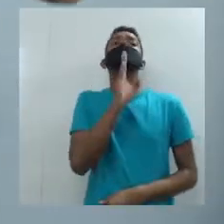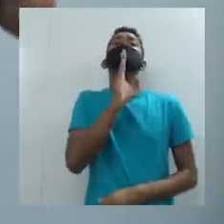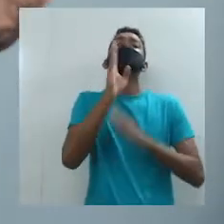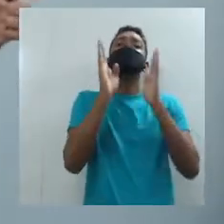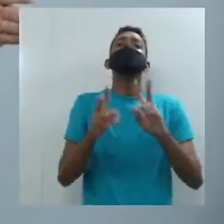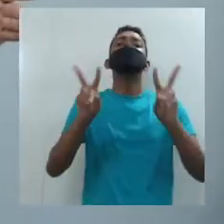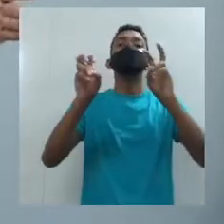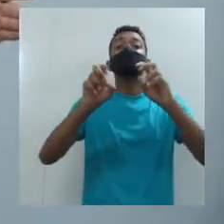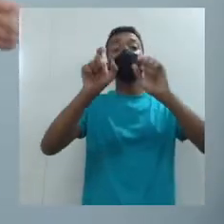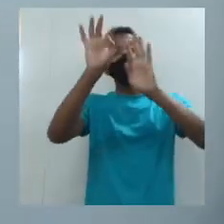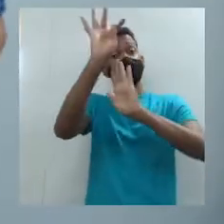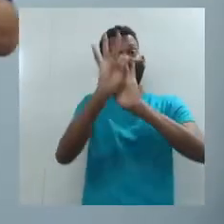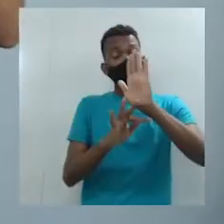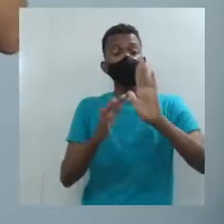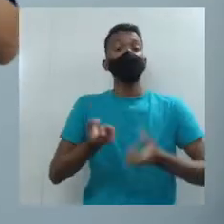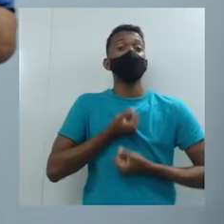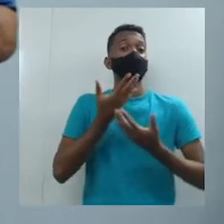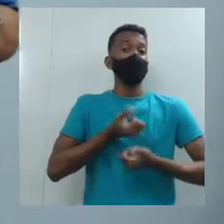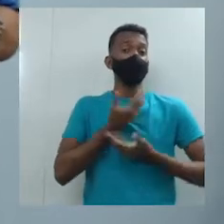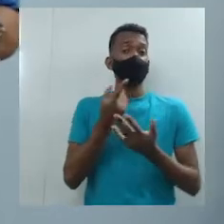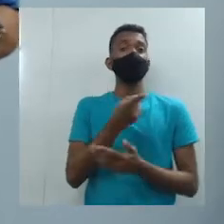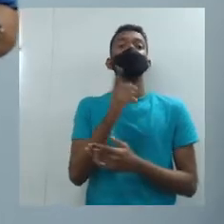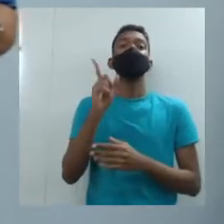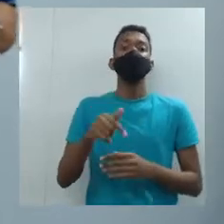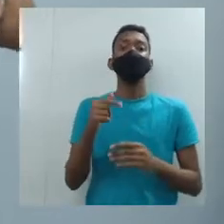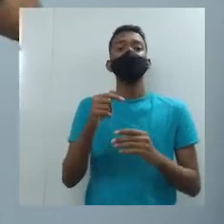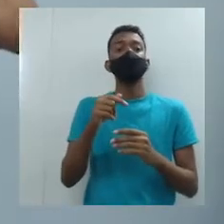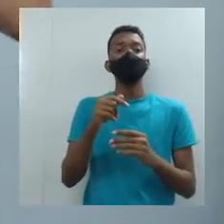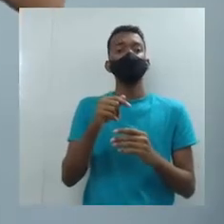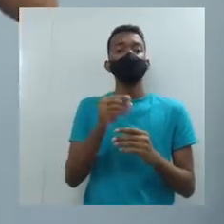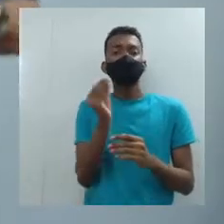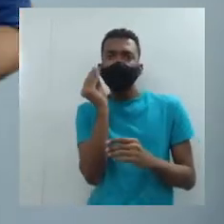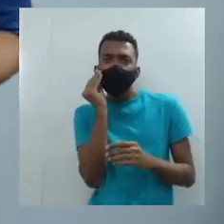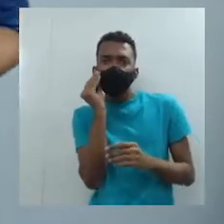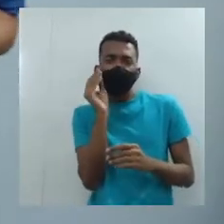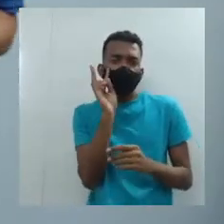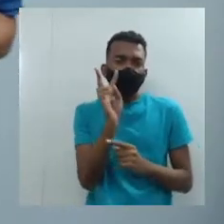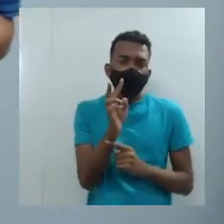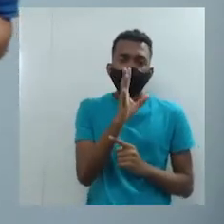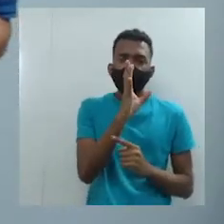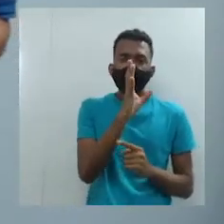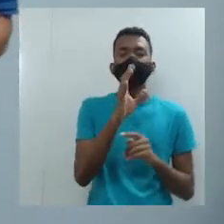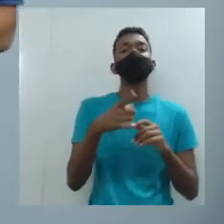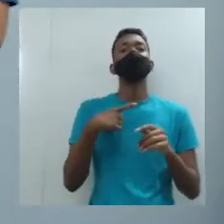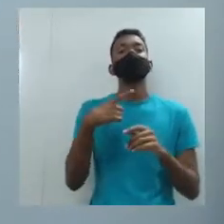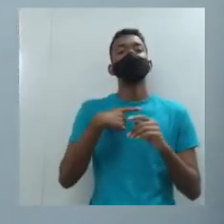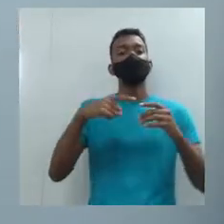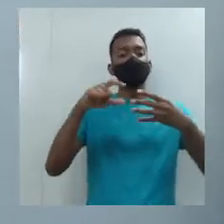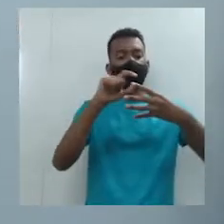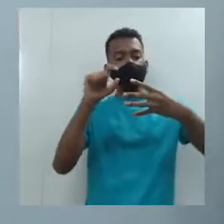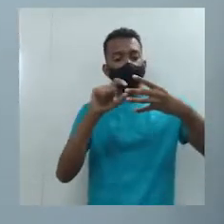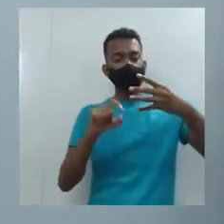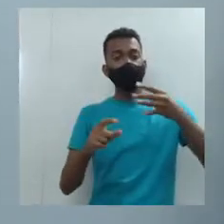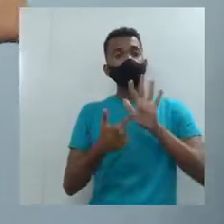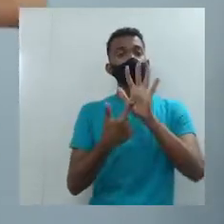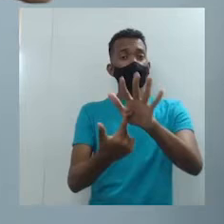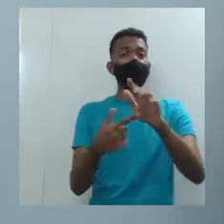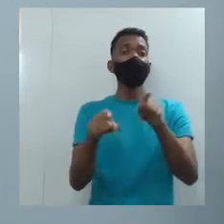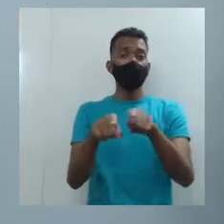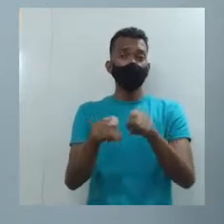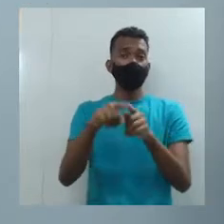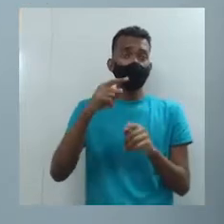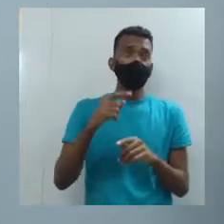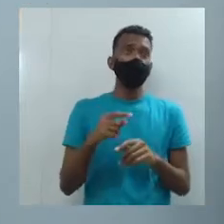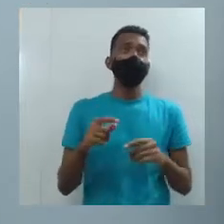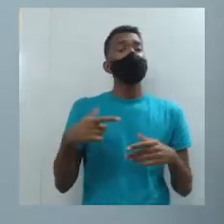questão do texto poético e observar que o texto poético ele tem uma mensagem também para dar. Professor Jamerson, eu não